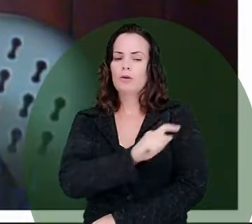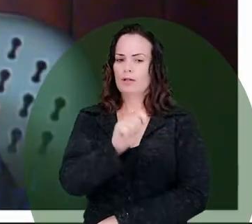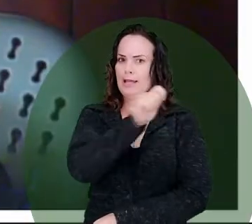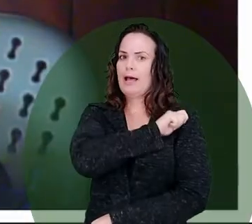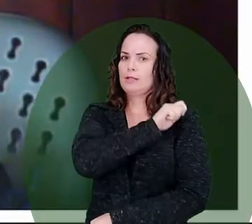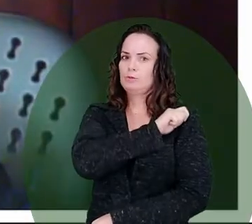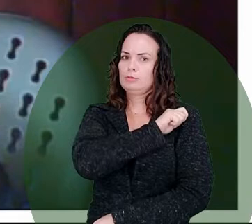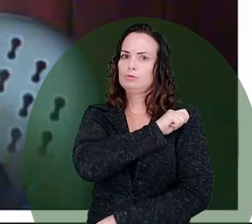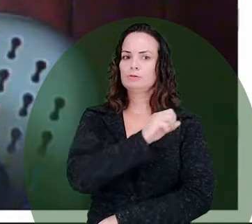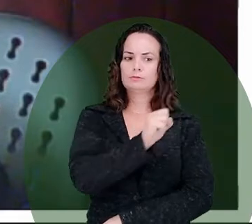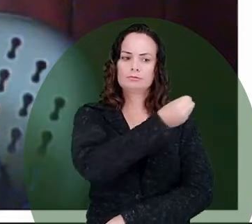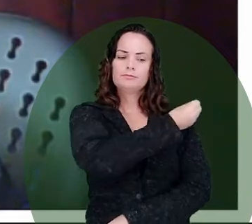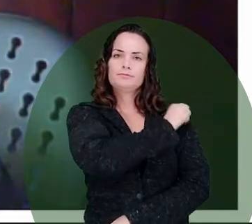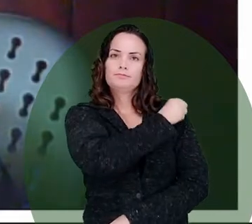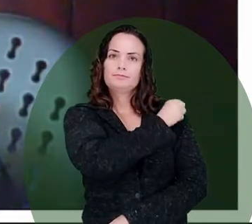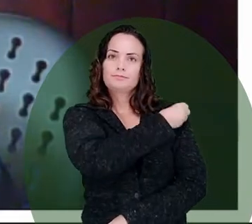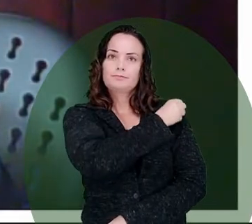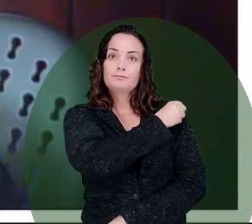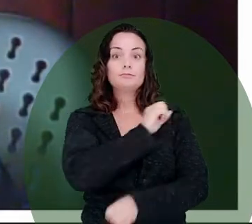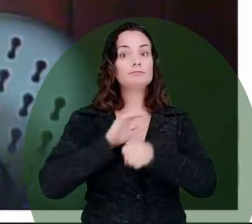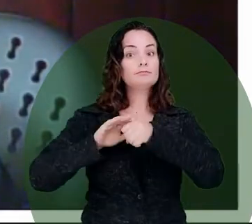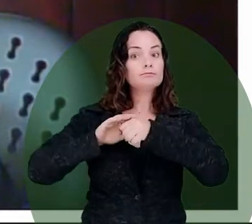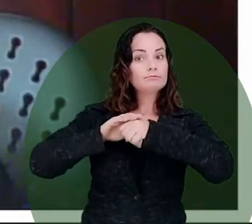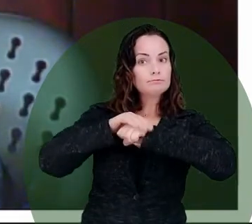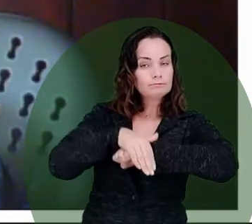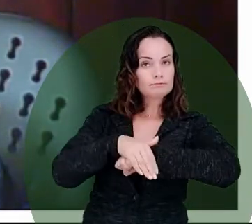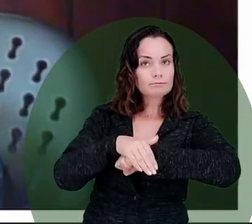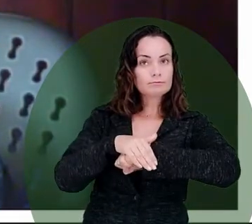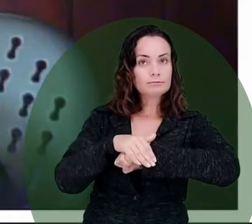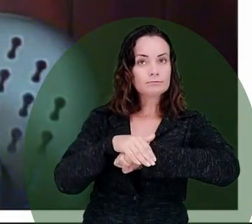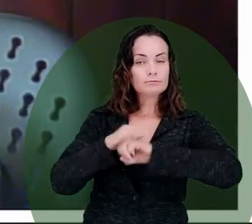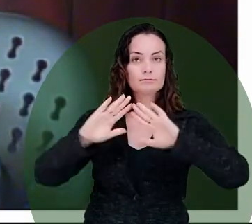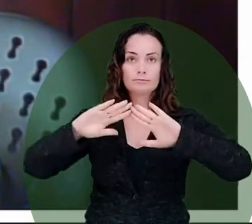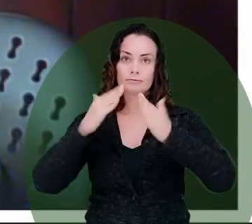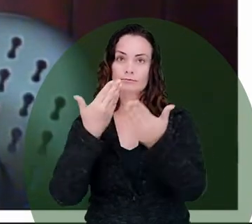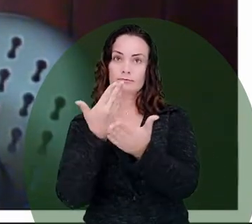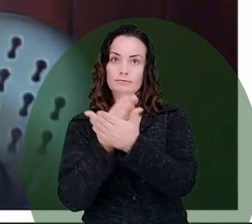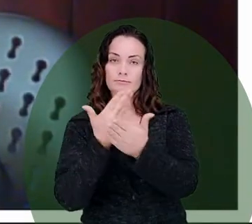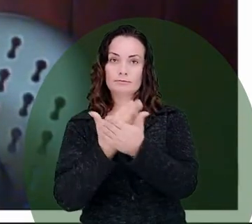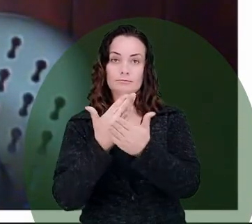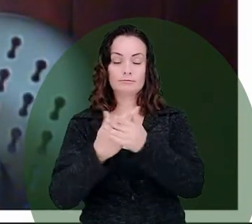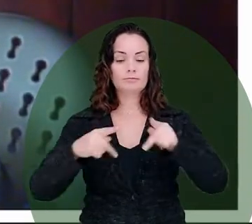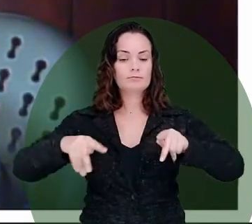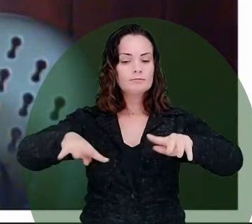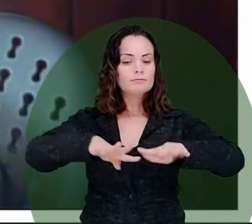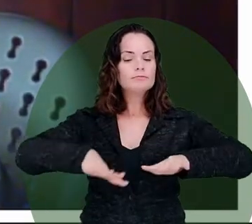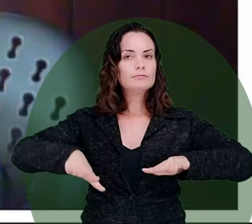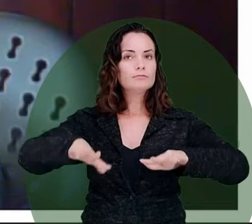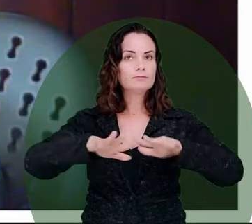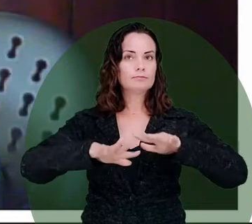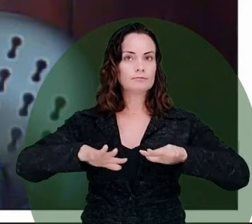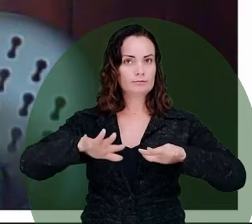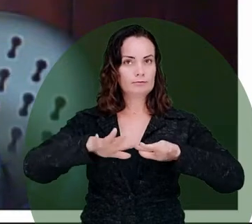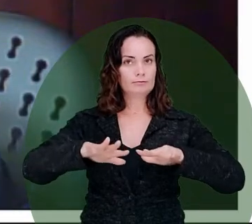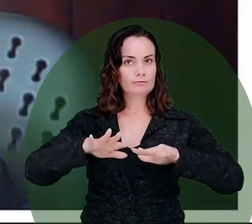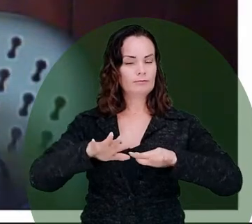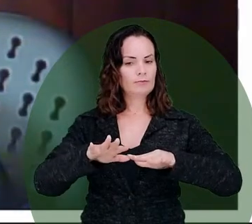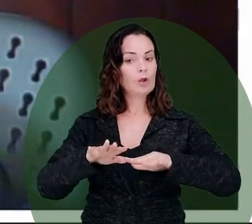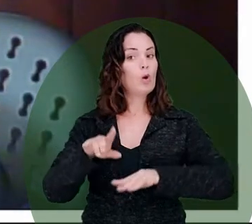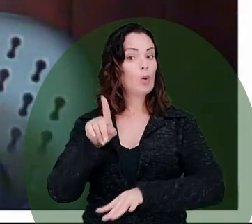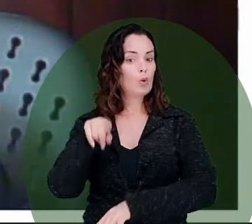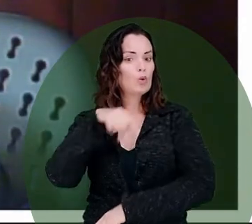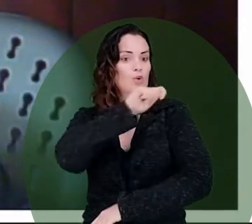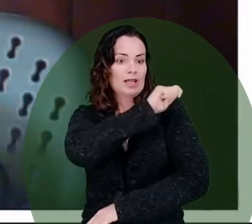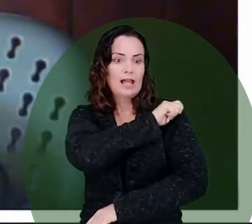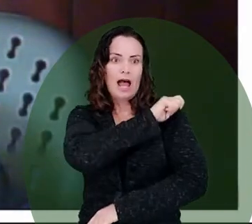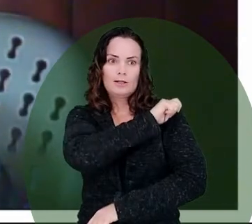alunos de oitava série noturna da escola pública. Eles